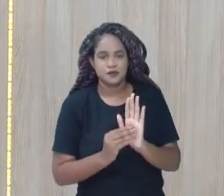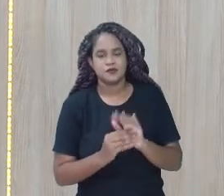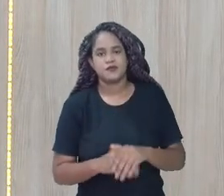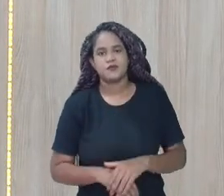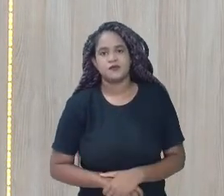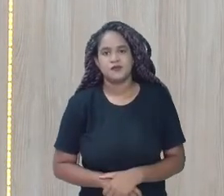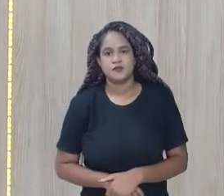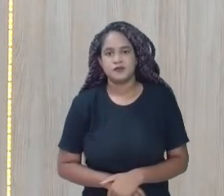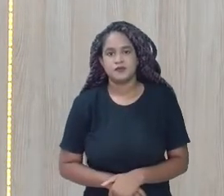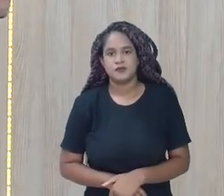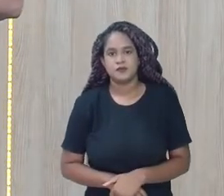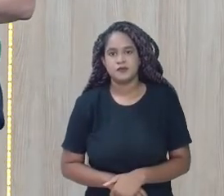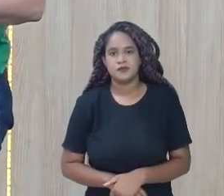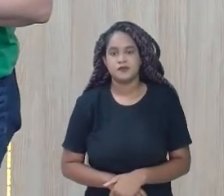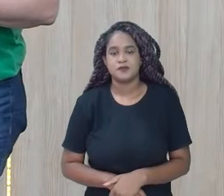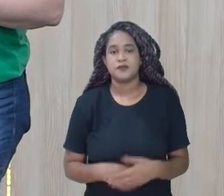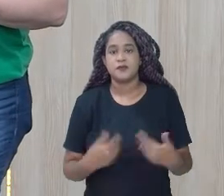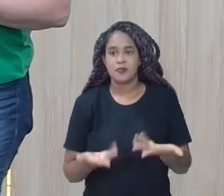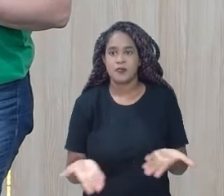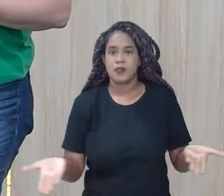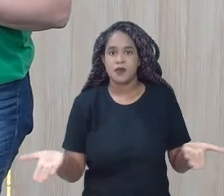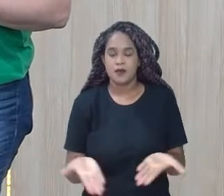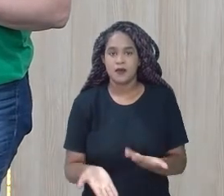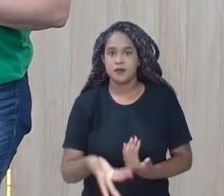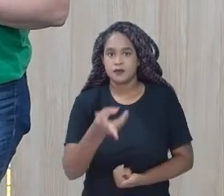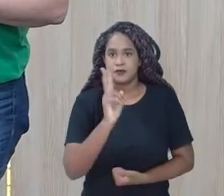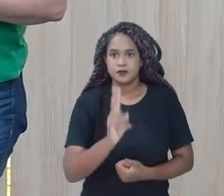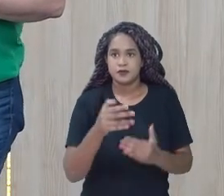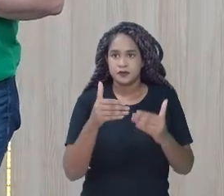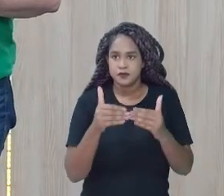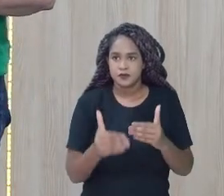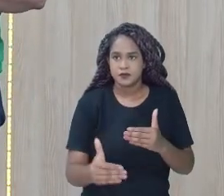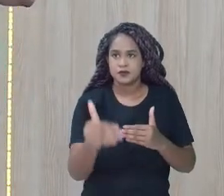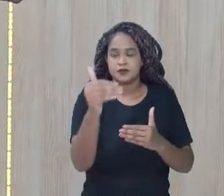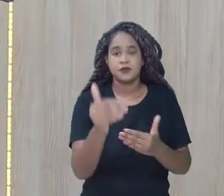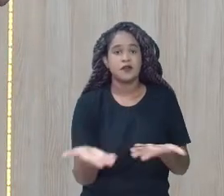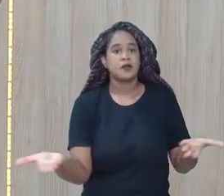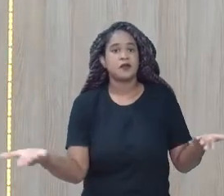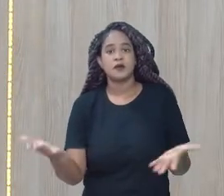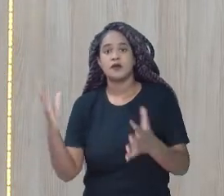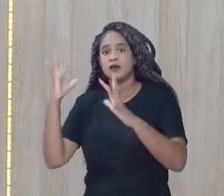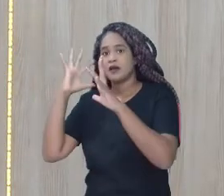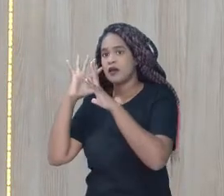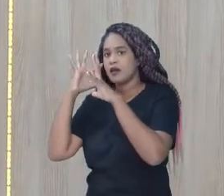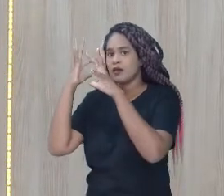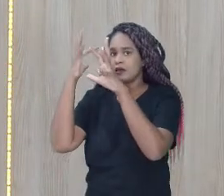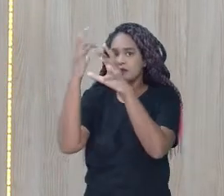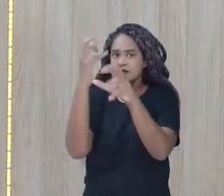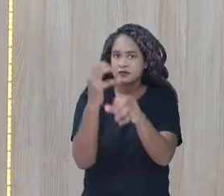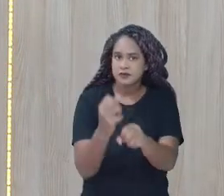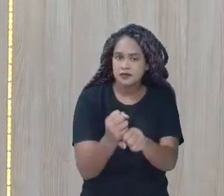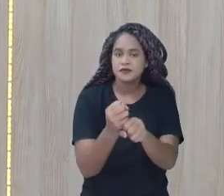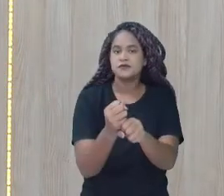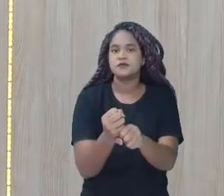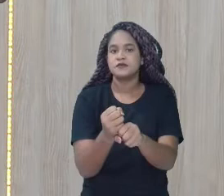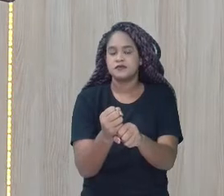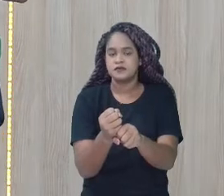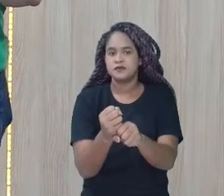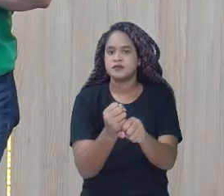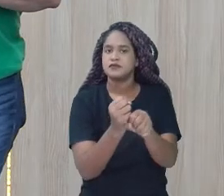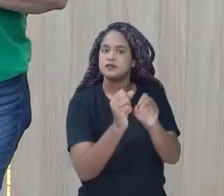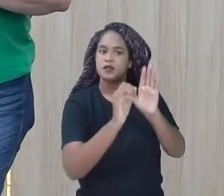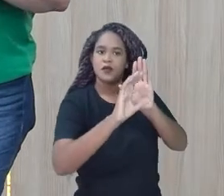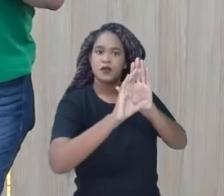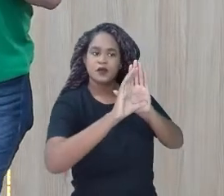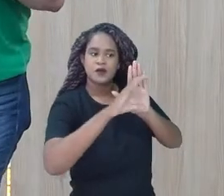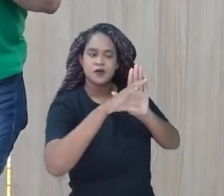TV, ok? Então, vamos seguindo. Agora nós vamos revisar um pouco o